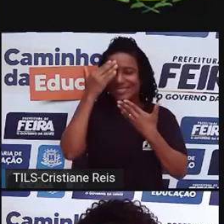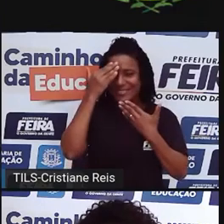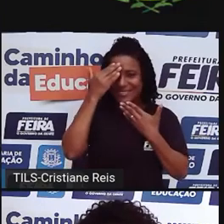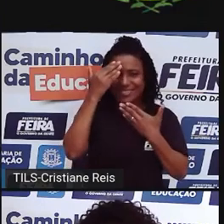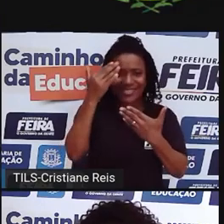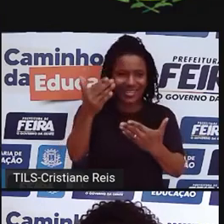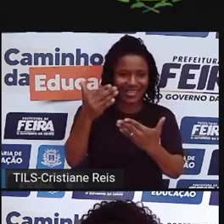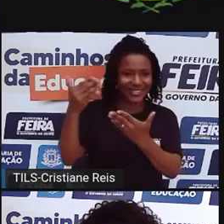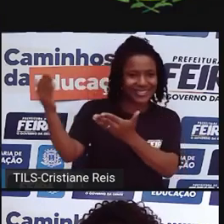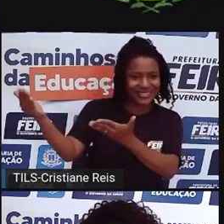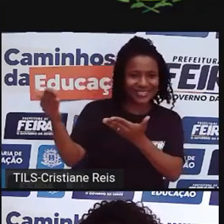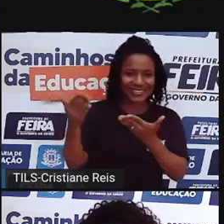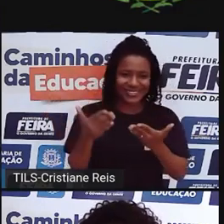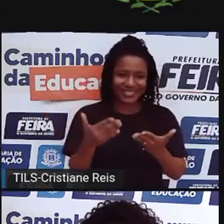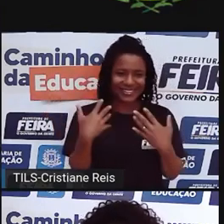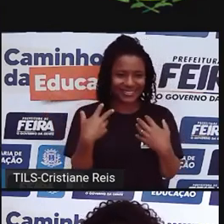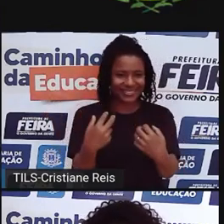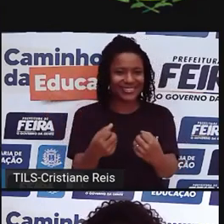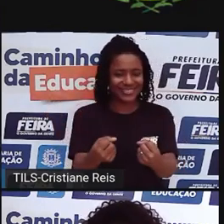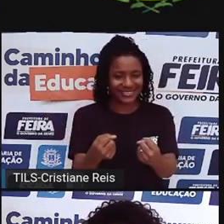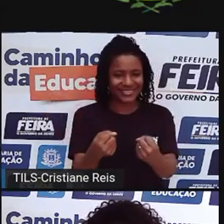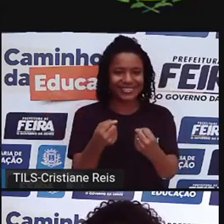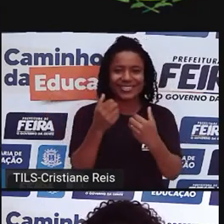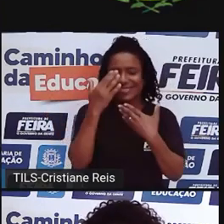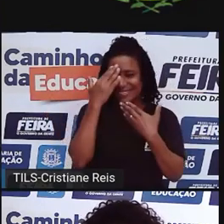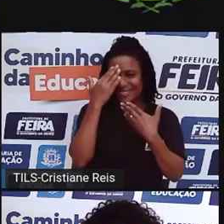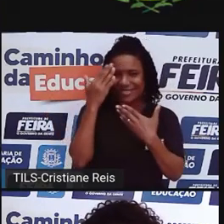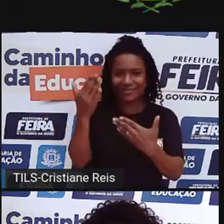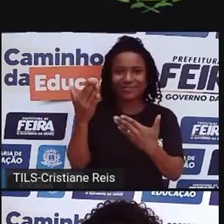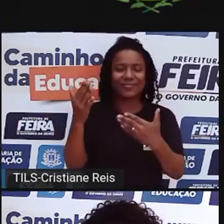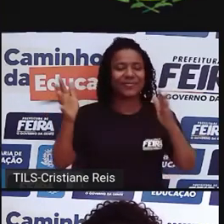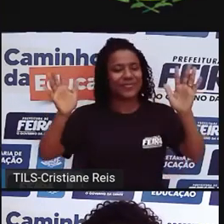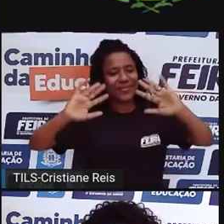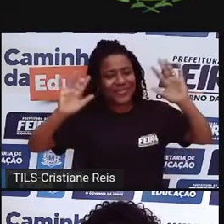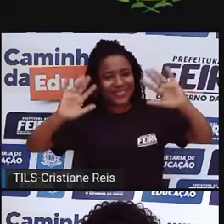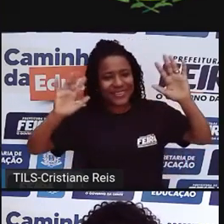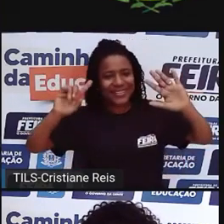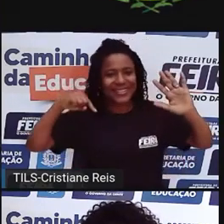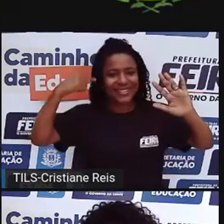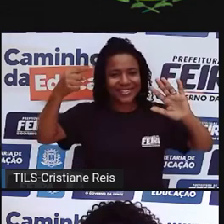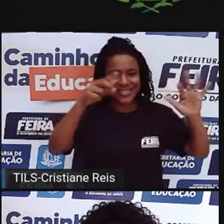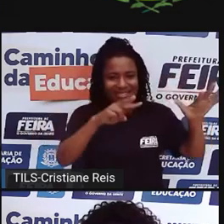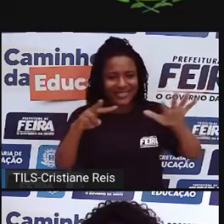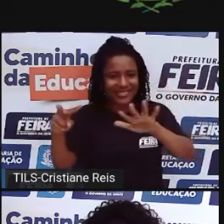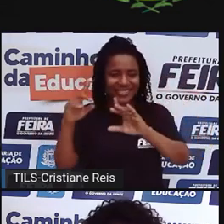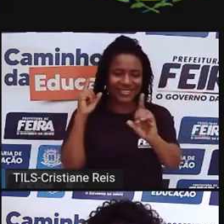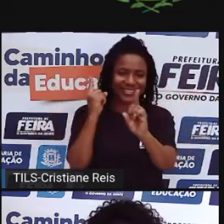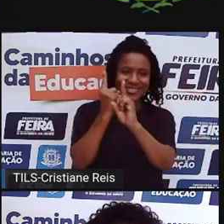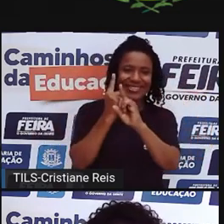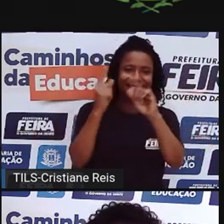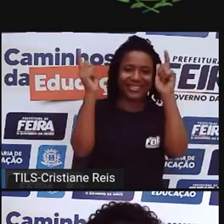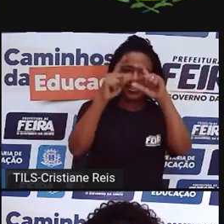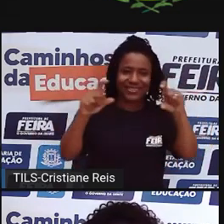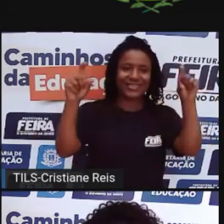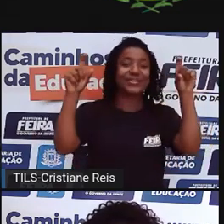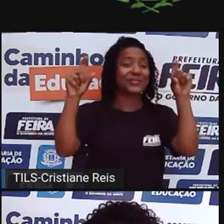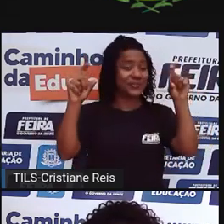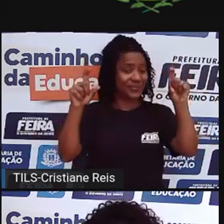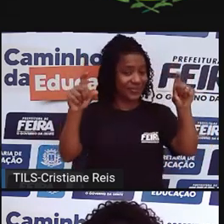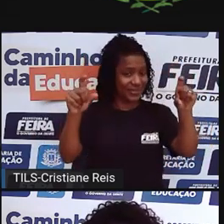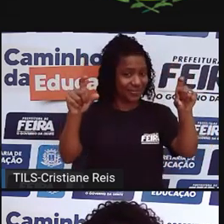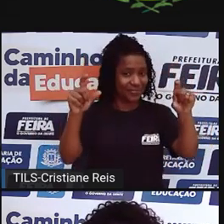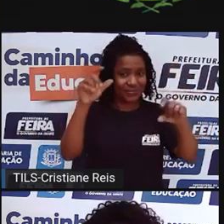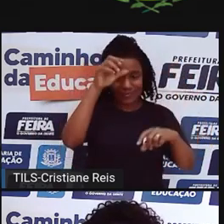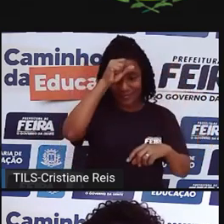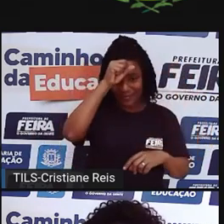topado participar desse momento com a gente. Pessoal, a gente se vê semana que vem com mais um tema interdisciplinar. Lembra de levar